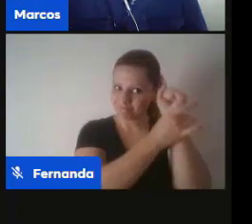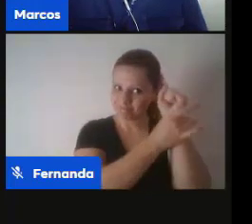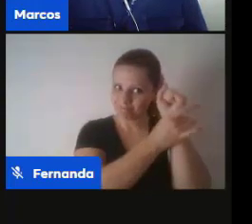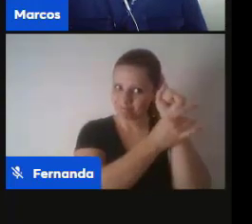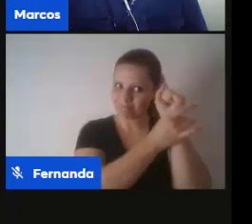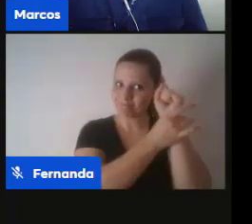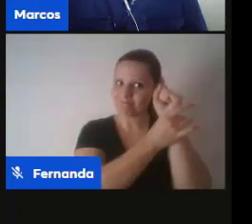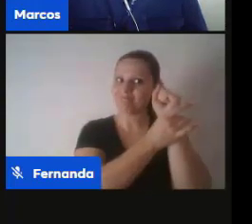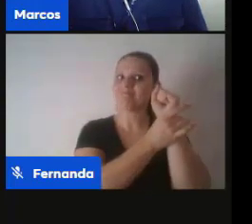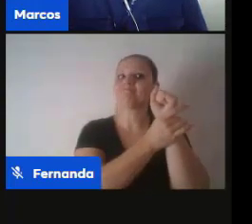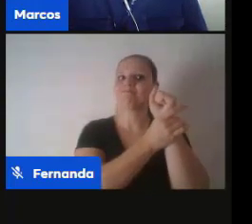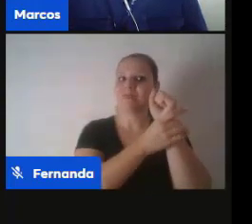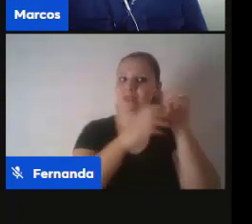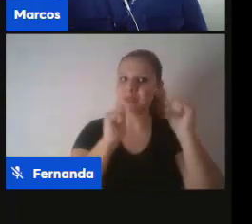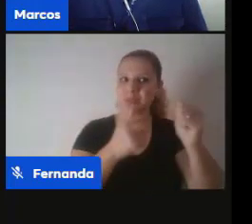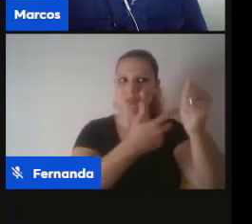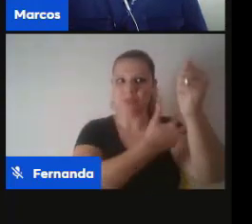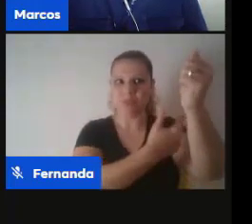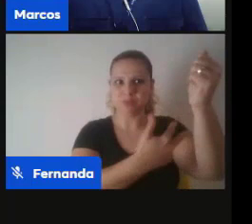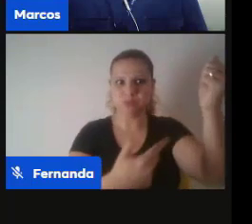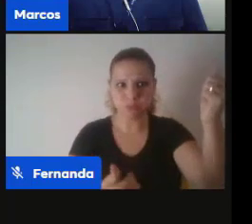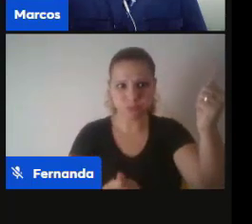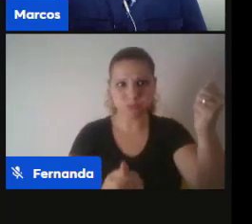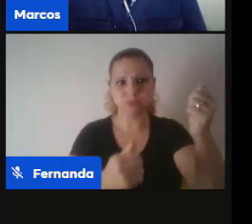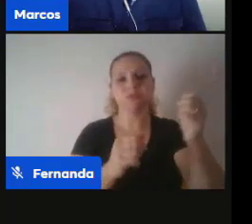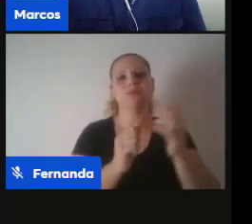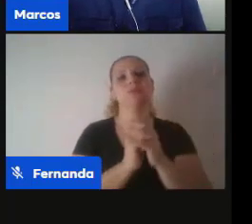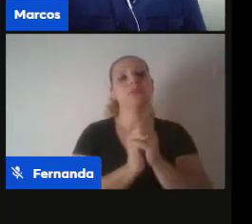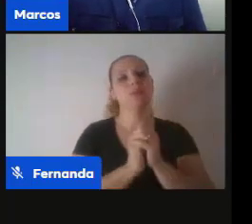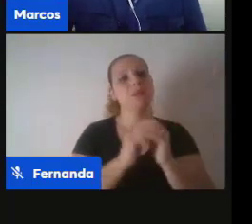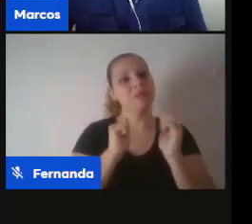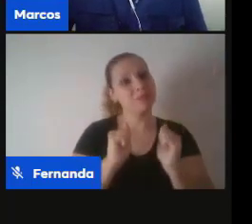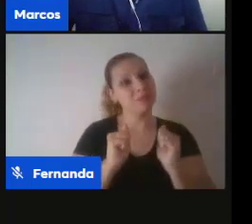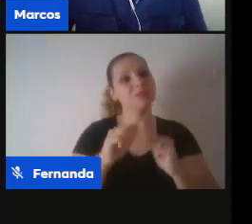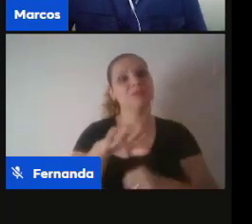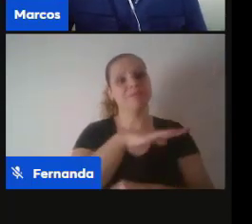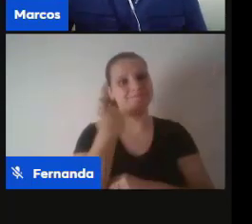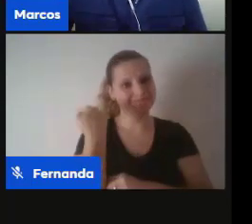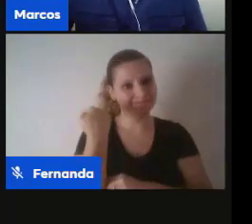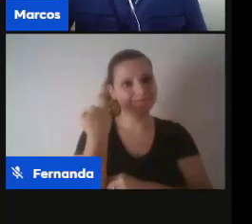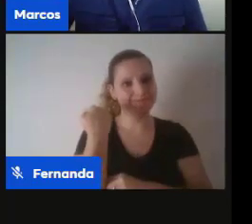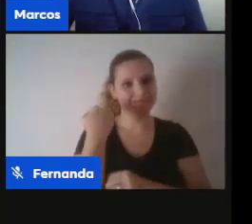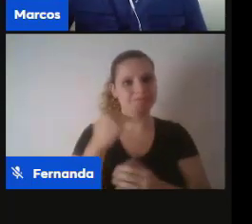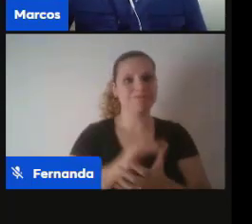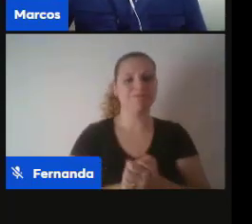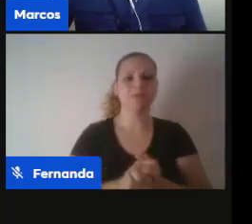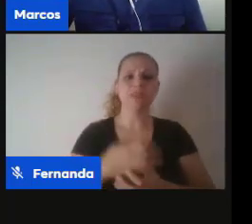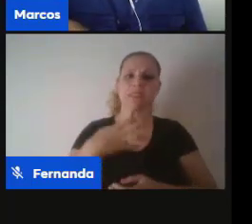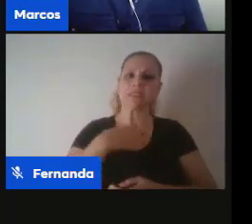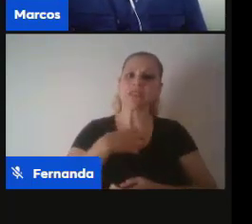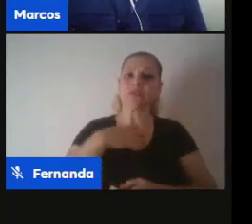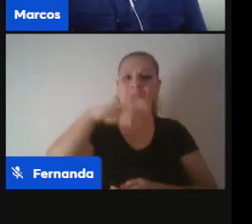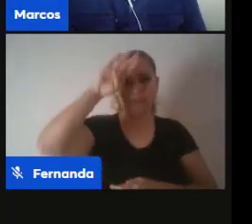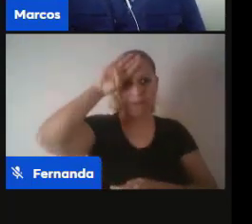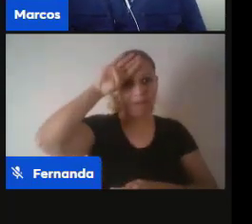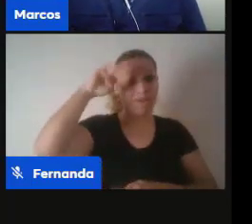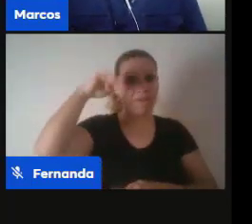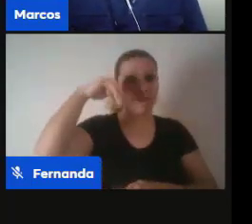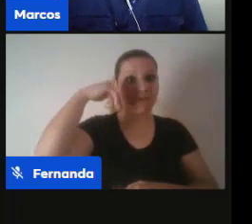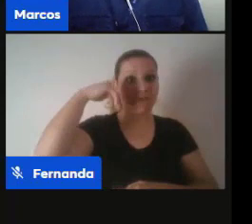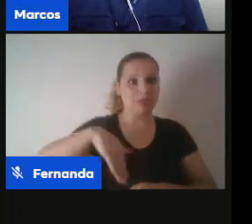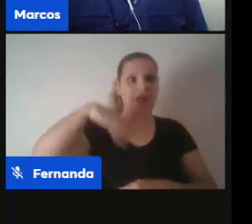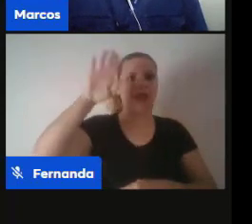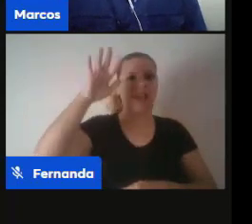forma grave, ela pode evoluir para uma hemorragia, para um choque, e eventualmente evoluir para óbito. Sintomas: febre alta,